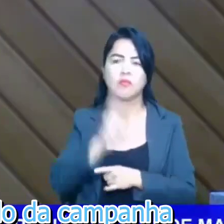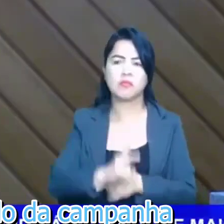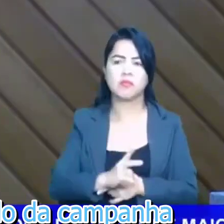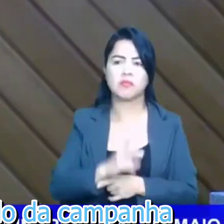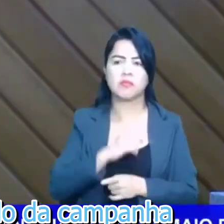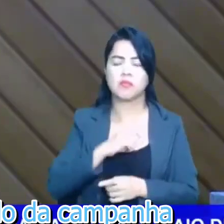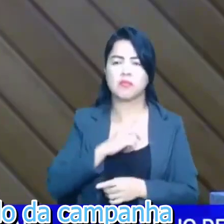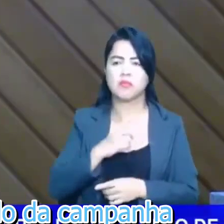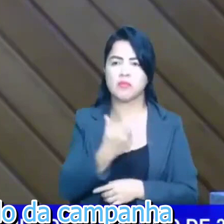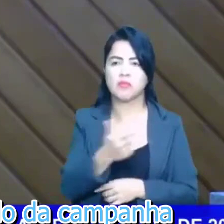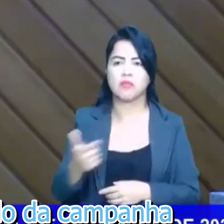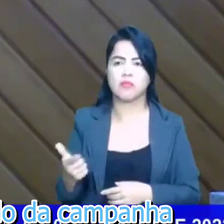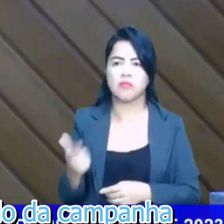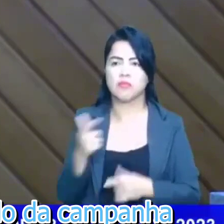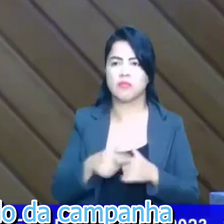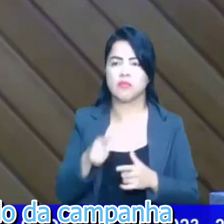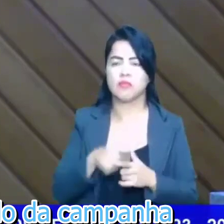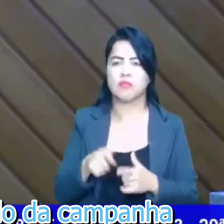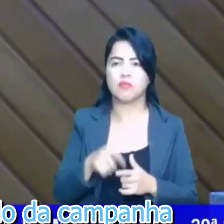problema em haver